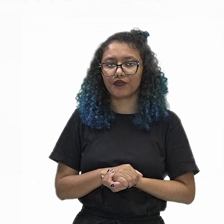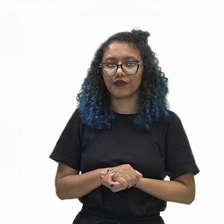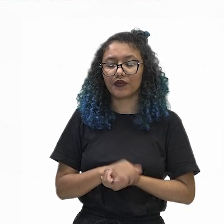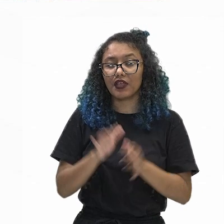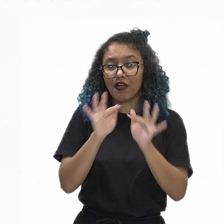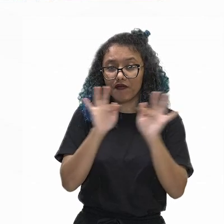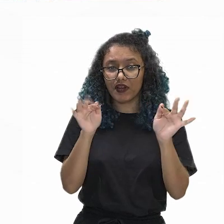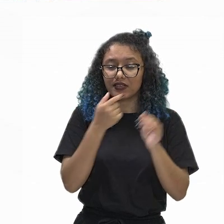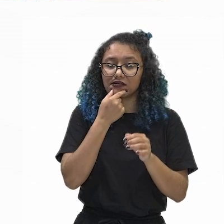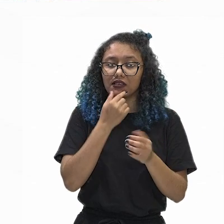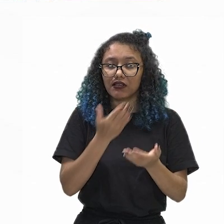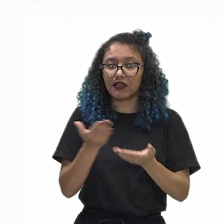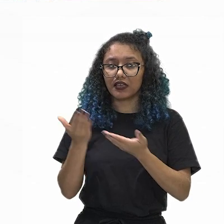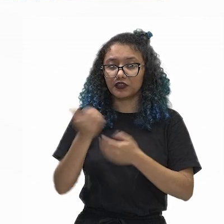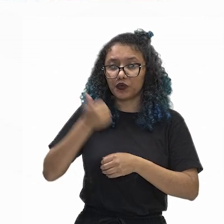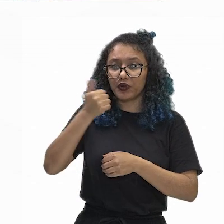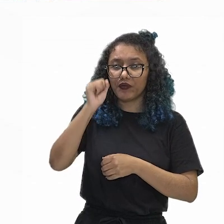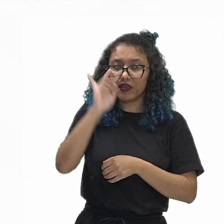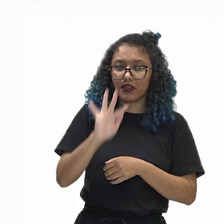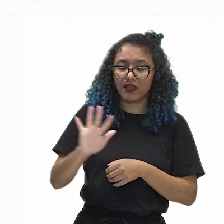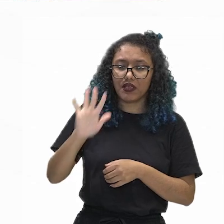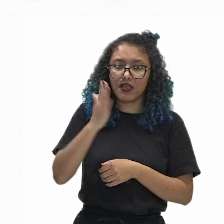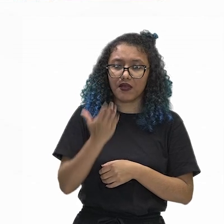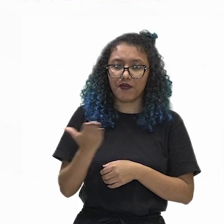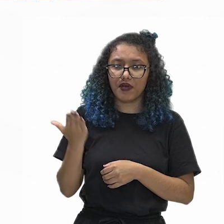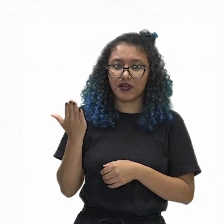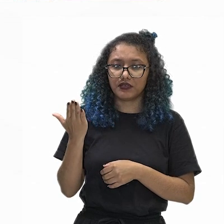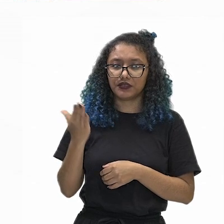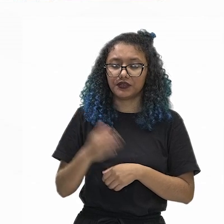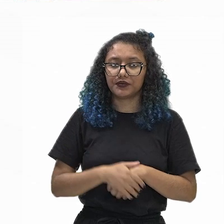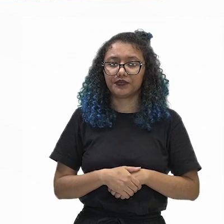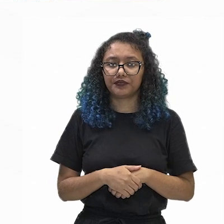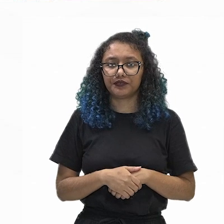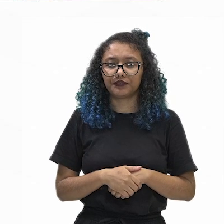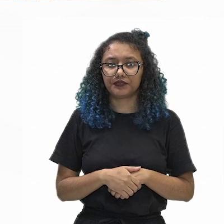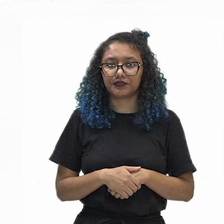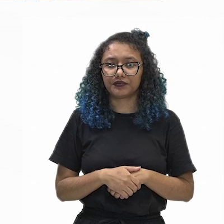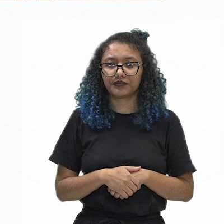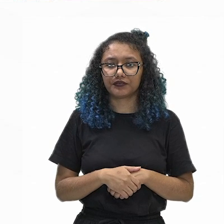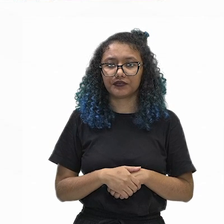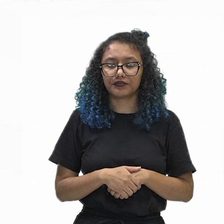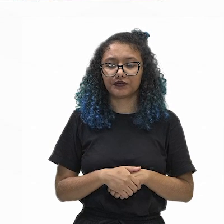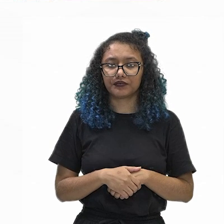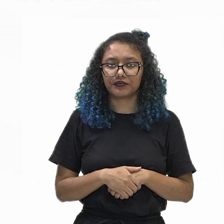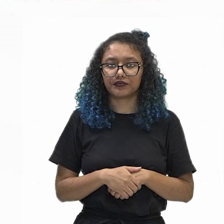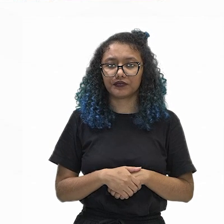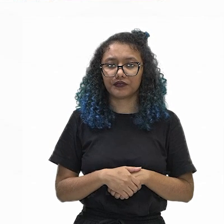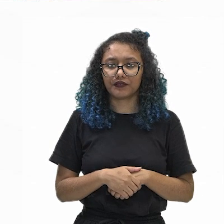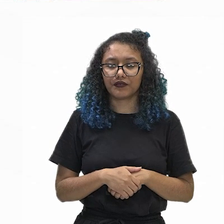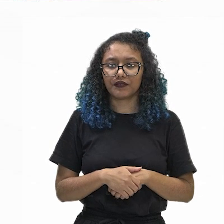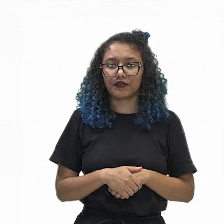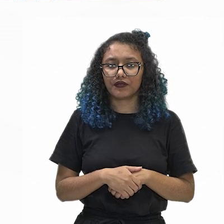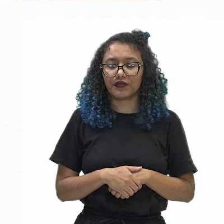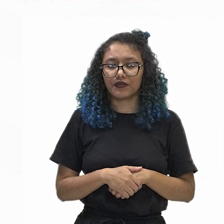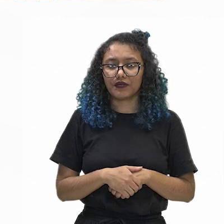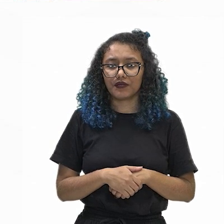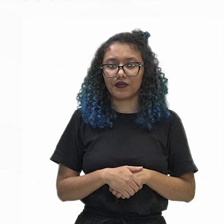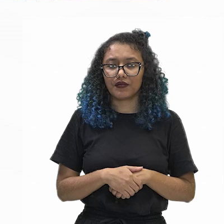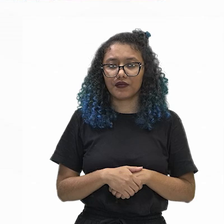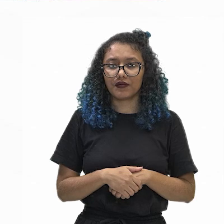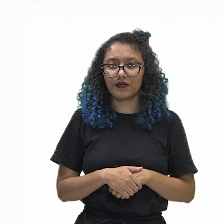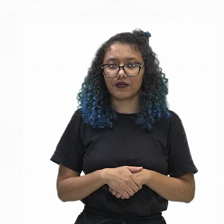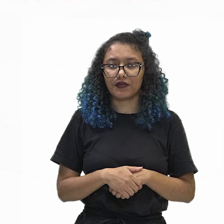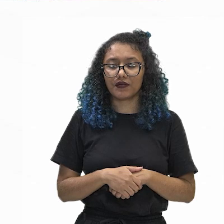do at the weekend? O que você vai fazer no final de semana? What are you going to do at the